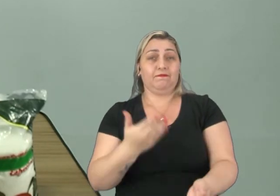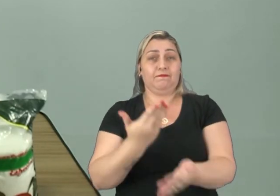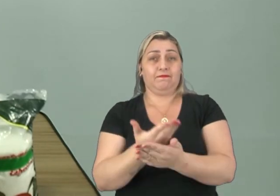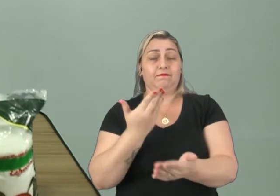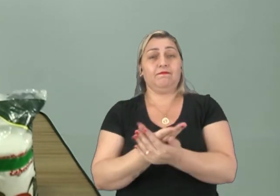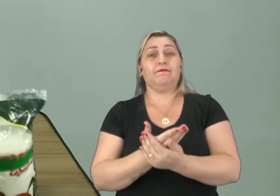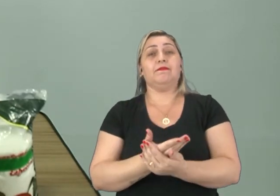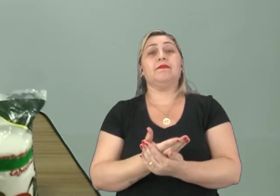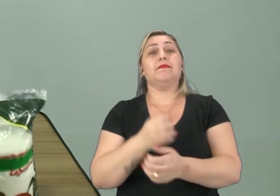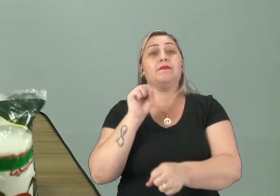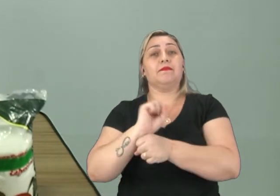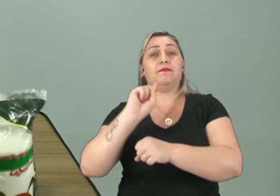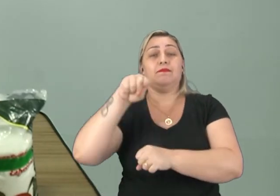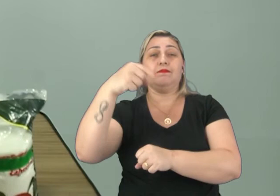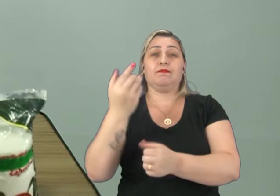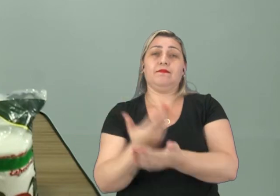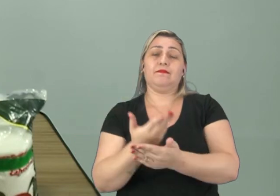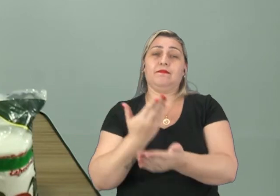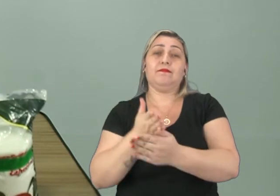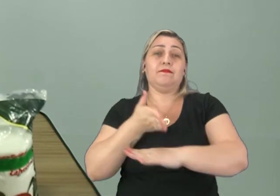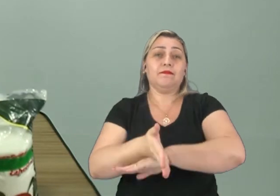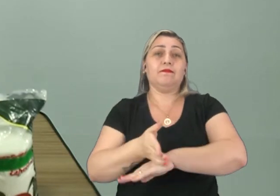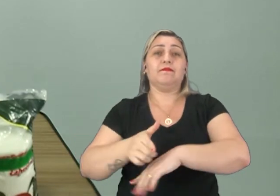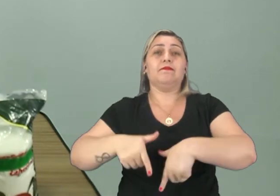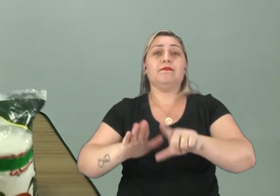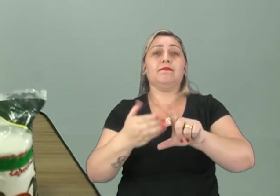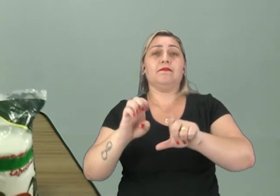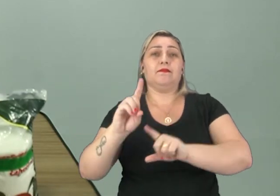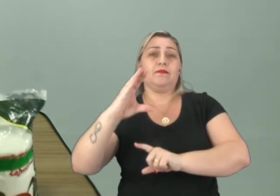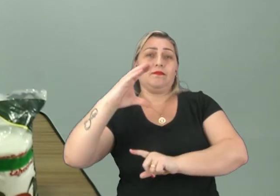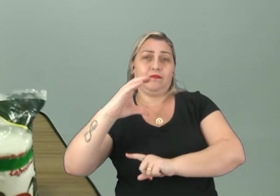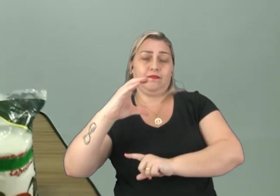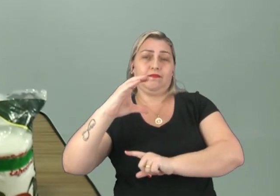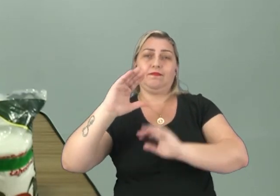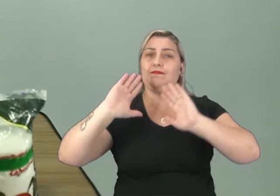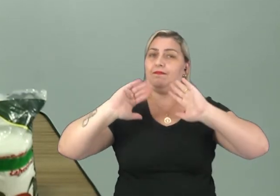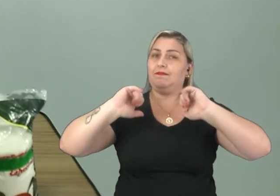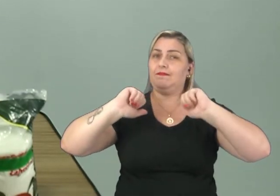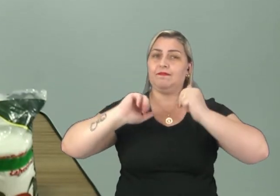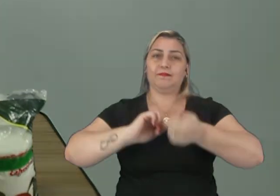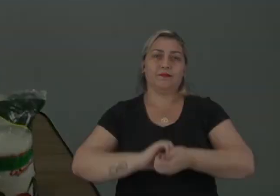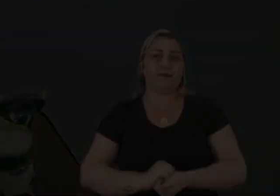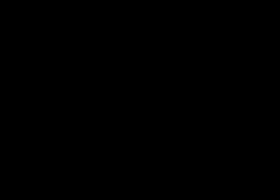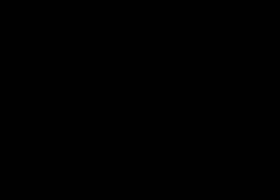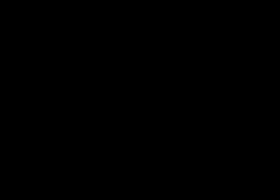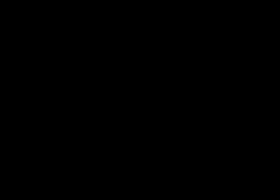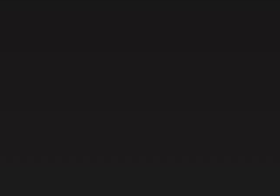com mais essa aula e aguardo vocês na próxima. Acessem a nossa plataforma Eduque. Tchau, tchau.